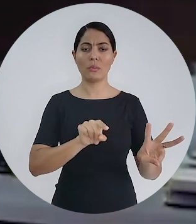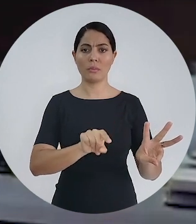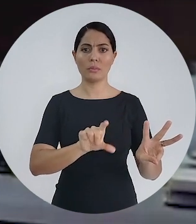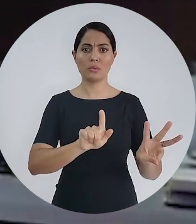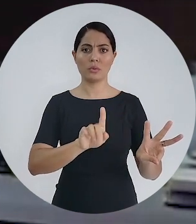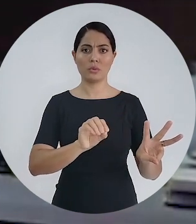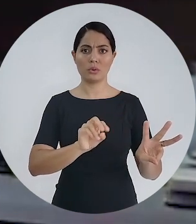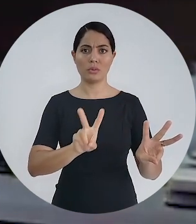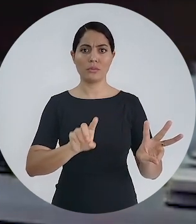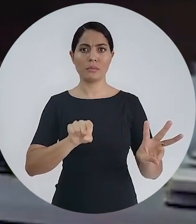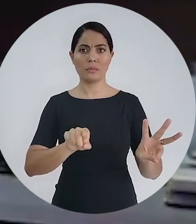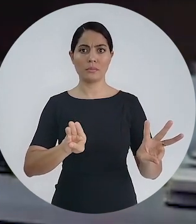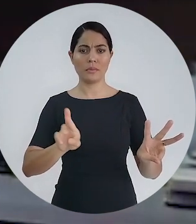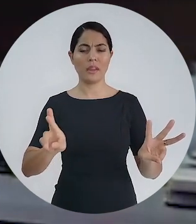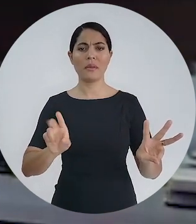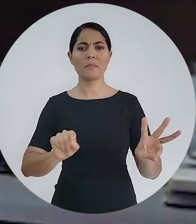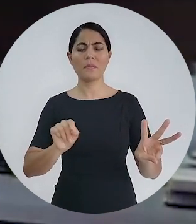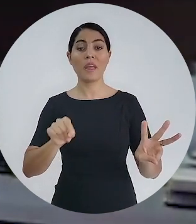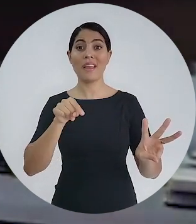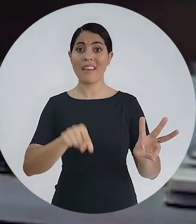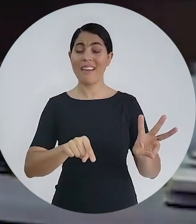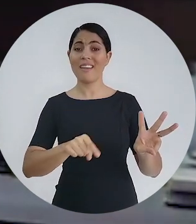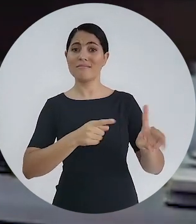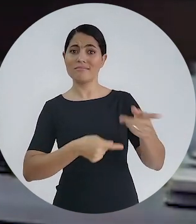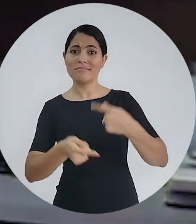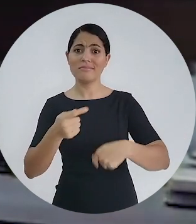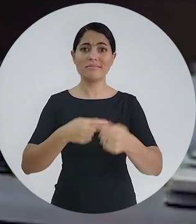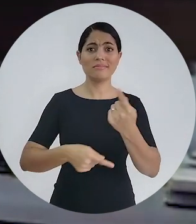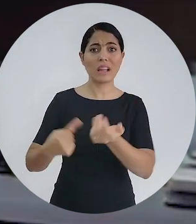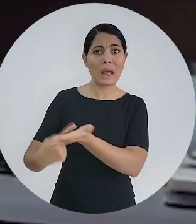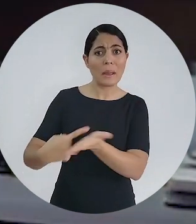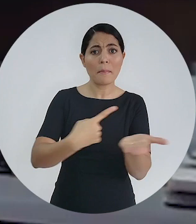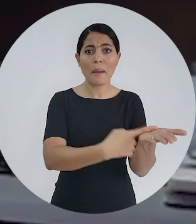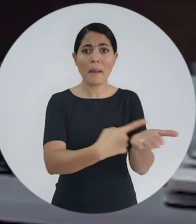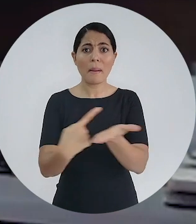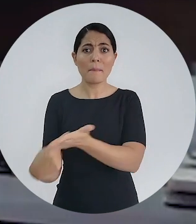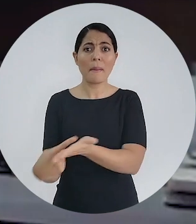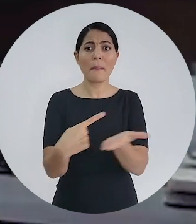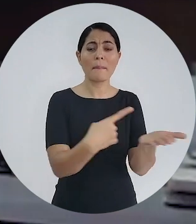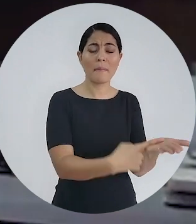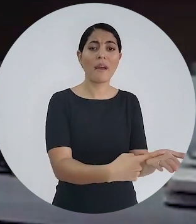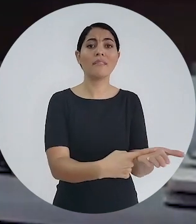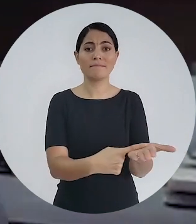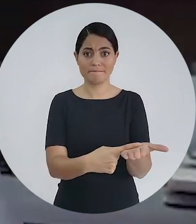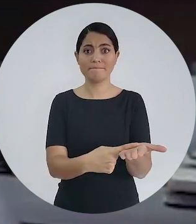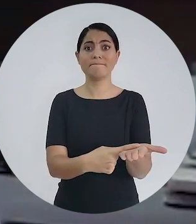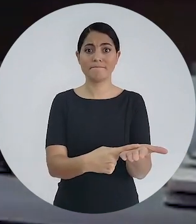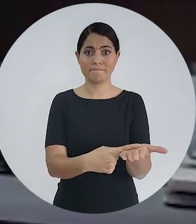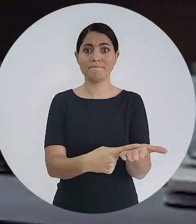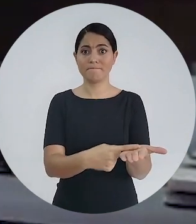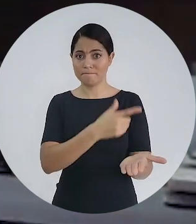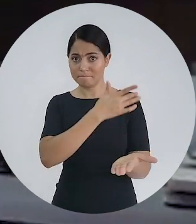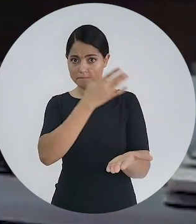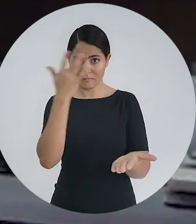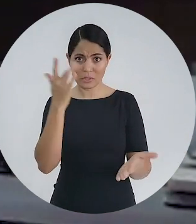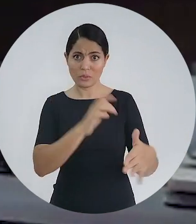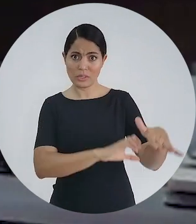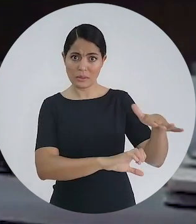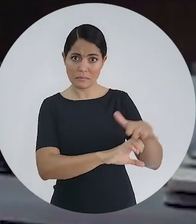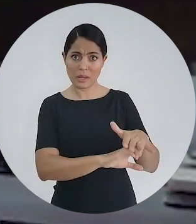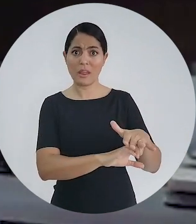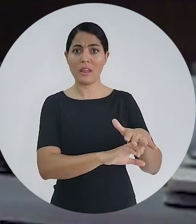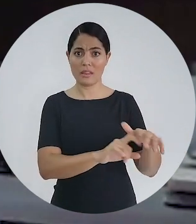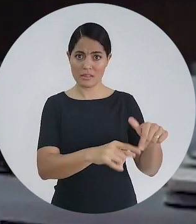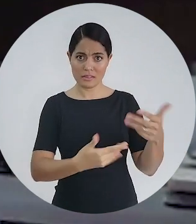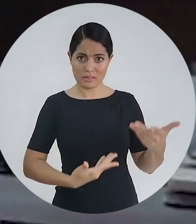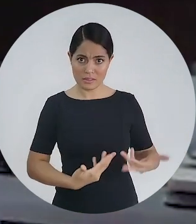consumidor.gov.br como uma forma de negociação direta, né, com os